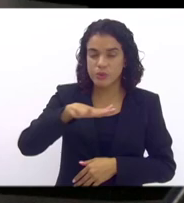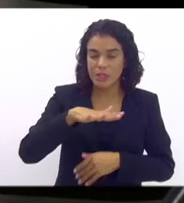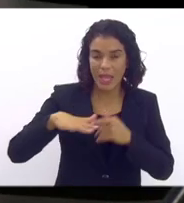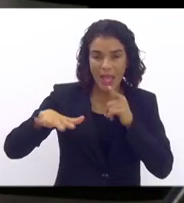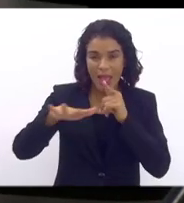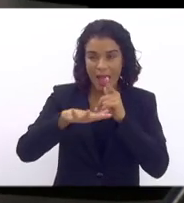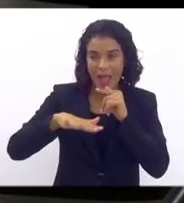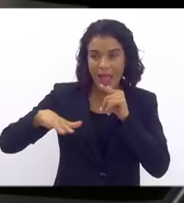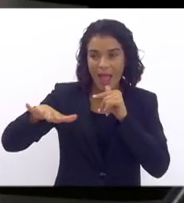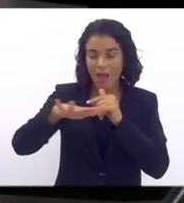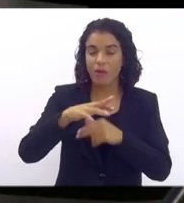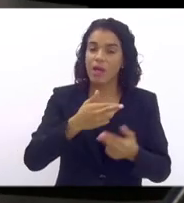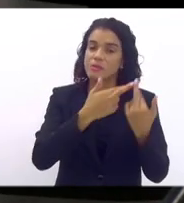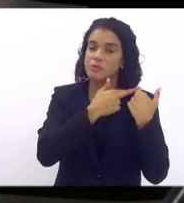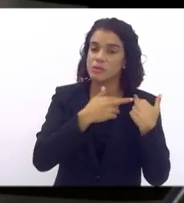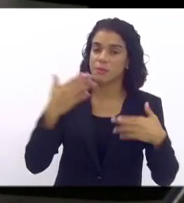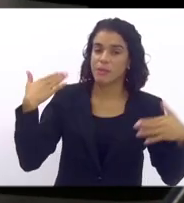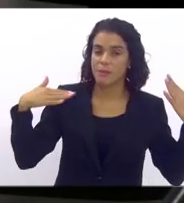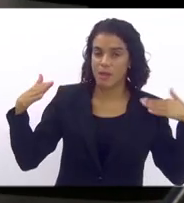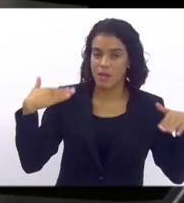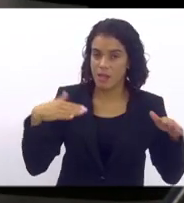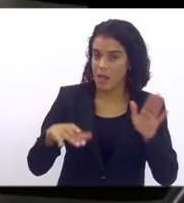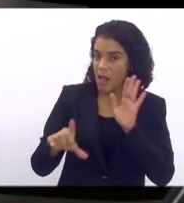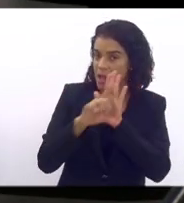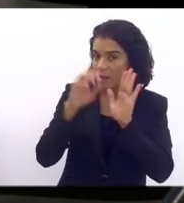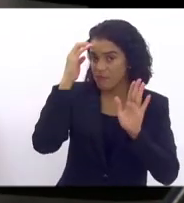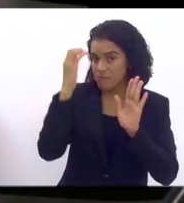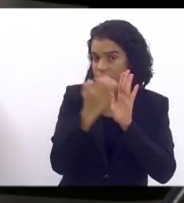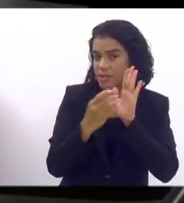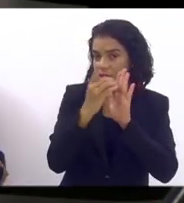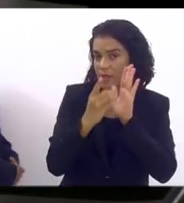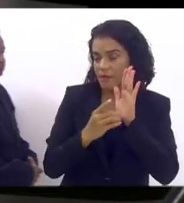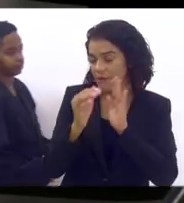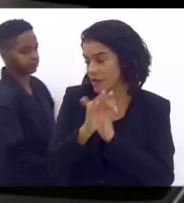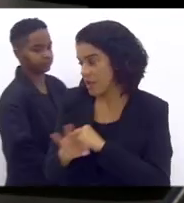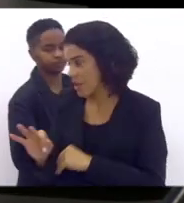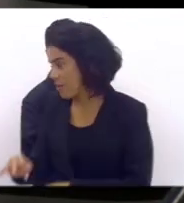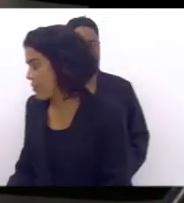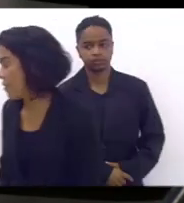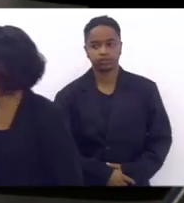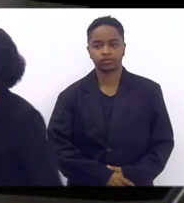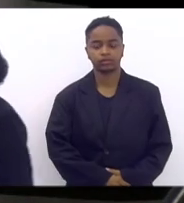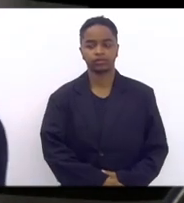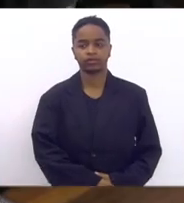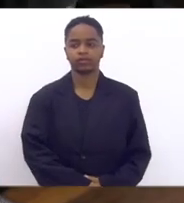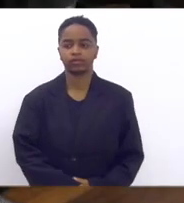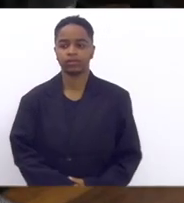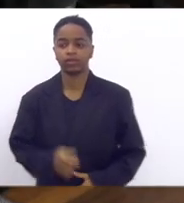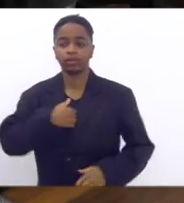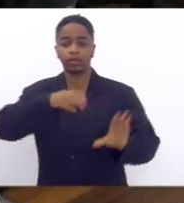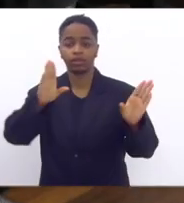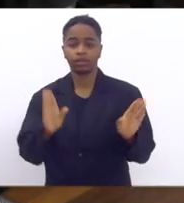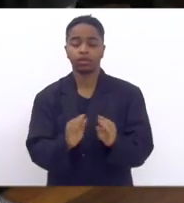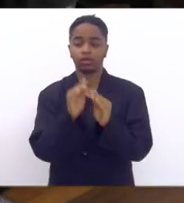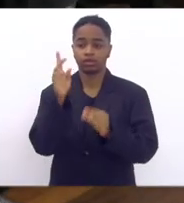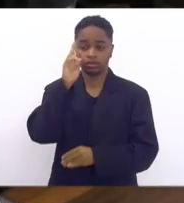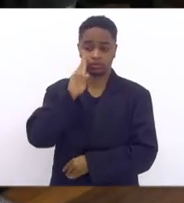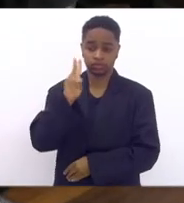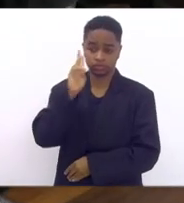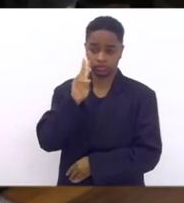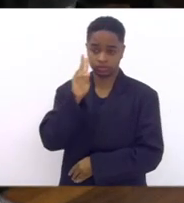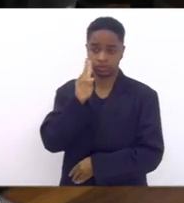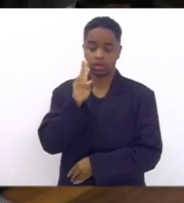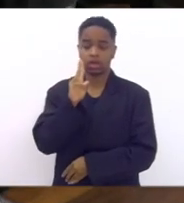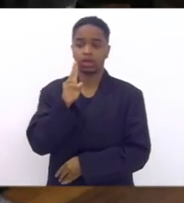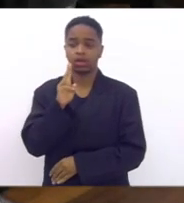responsabilidade da Marinha por lei lei e decreto Federal resumindo resumindo a história reparou o o TR Conrad ele